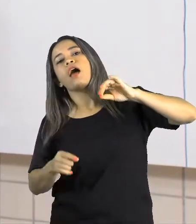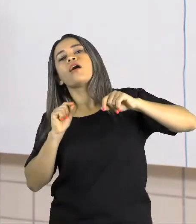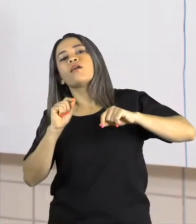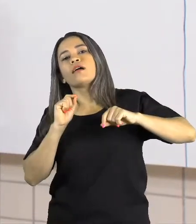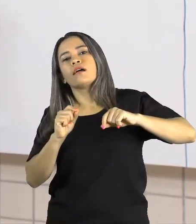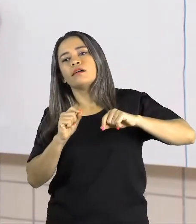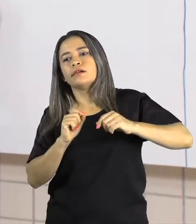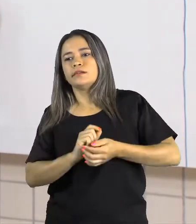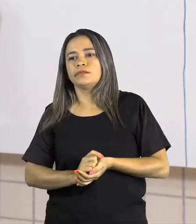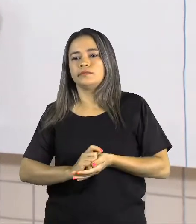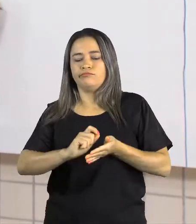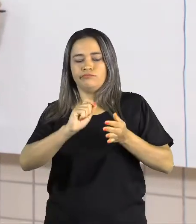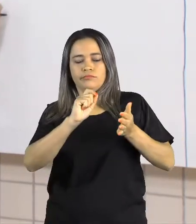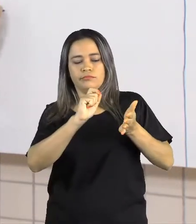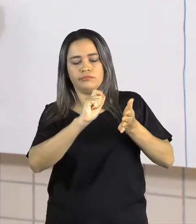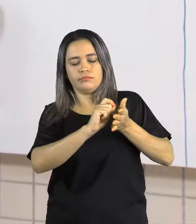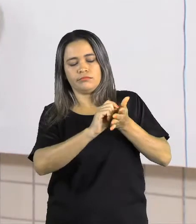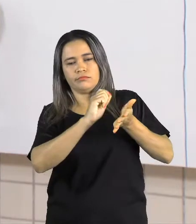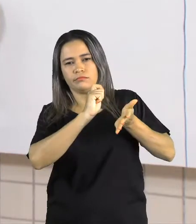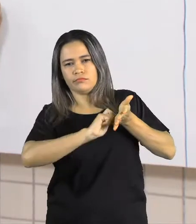construção